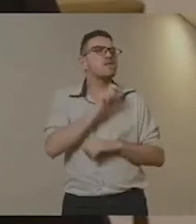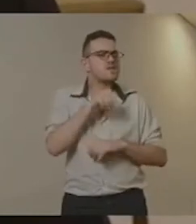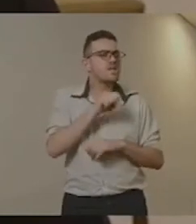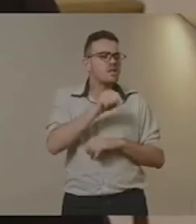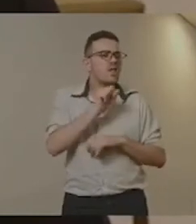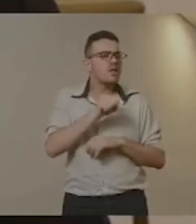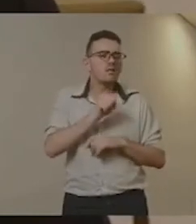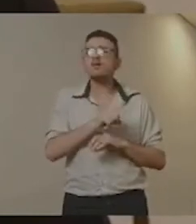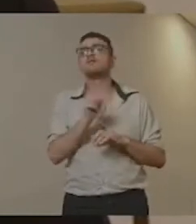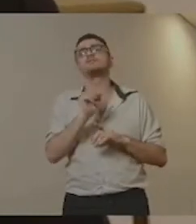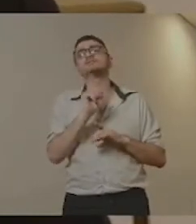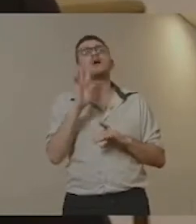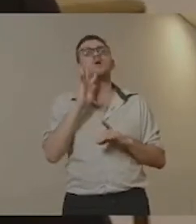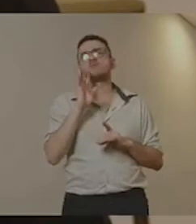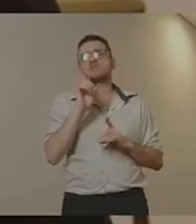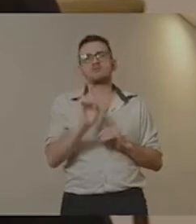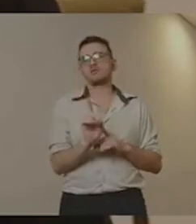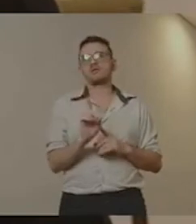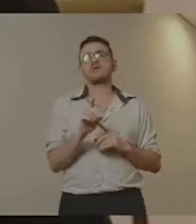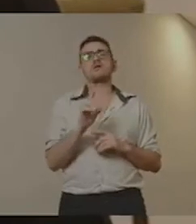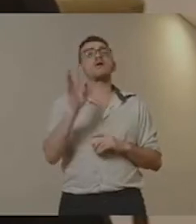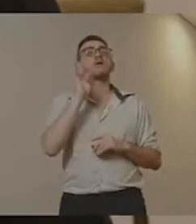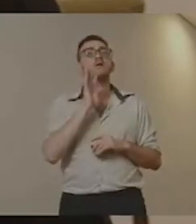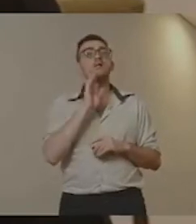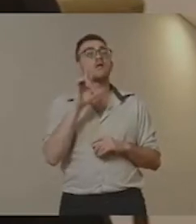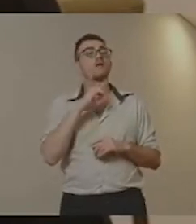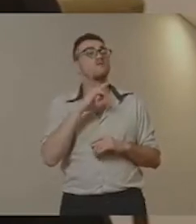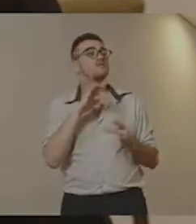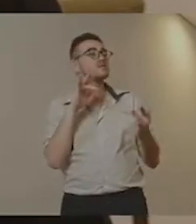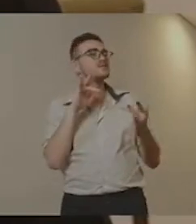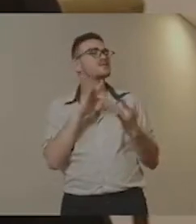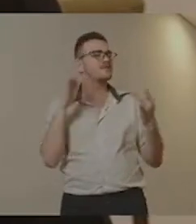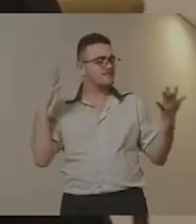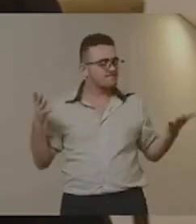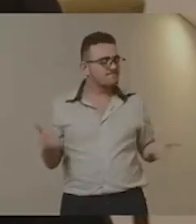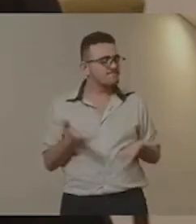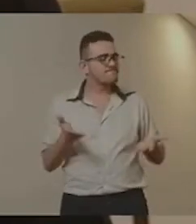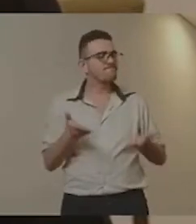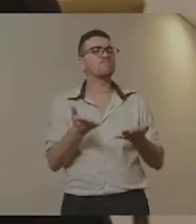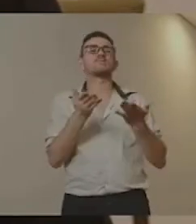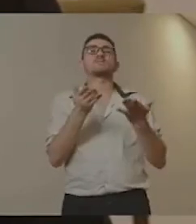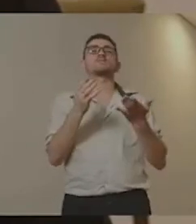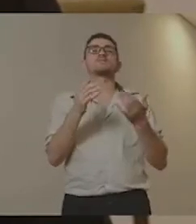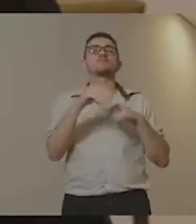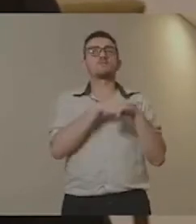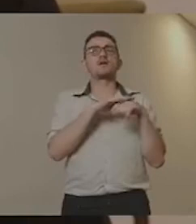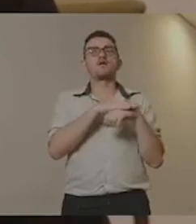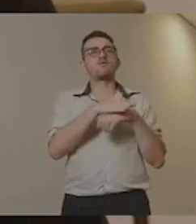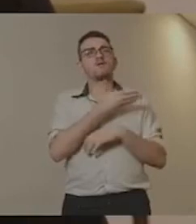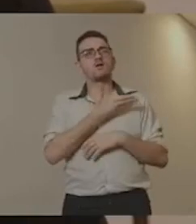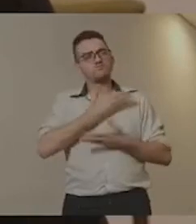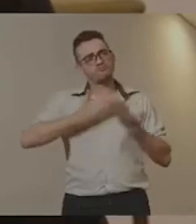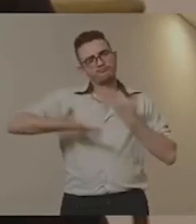conversa entre os alunos, incentivar a conversa com alguém da coordenação, com direção. E, de novo,